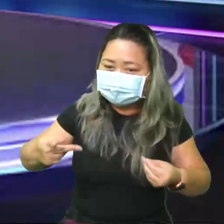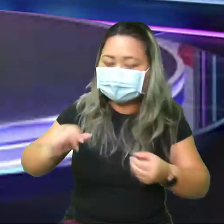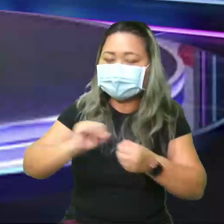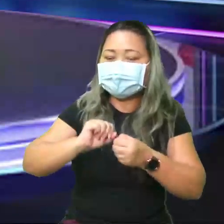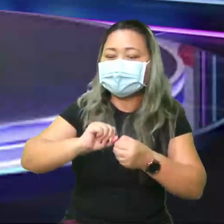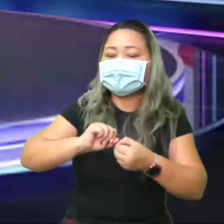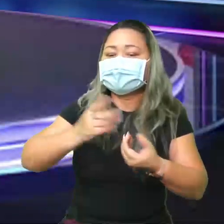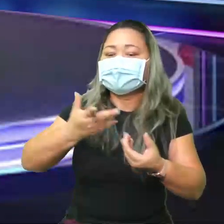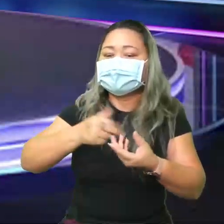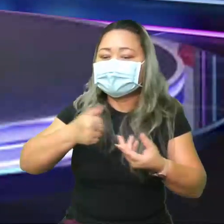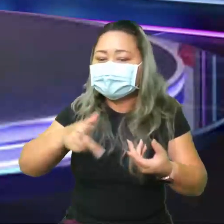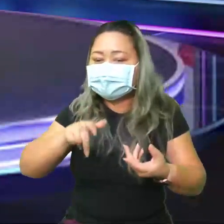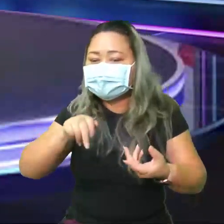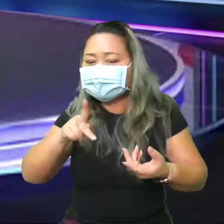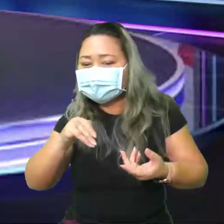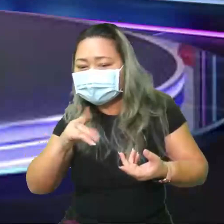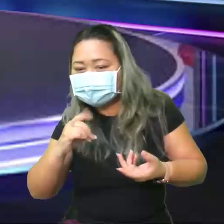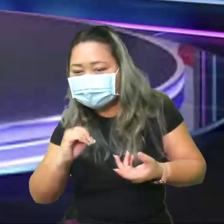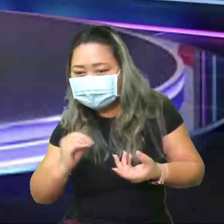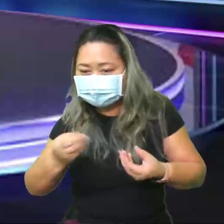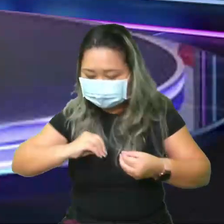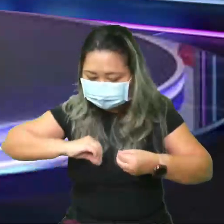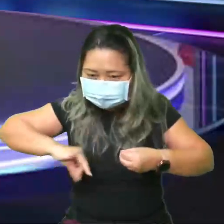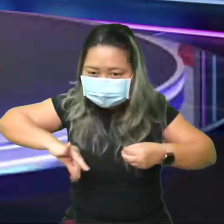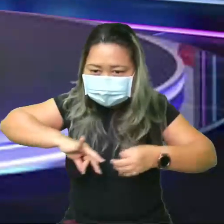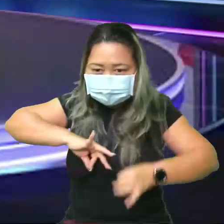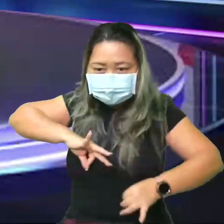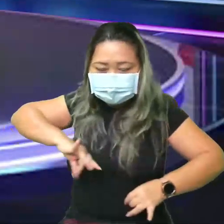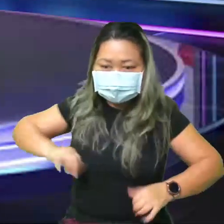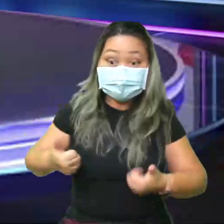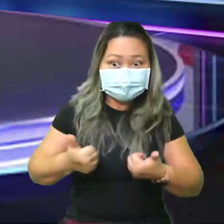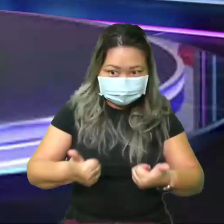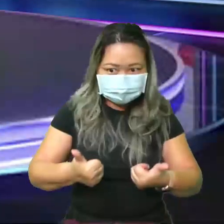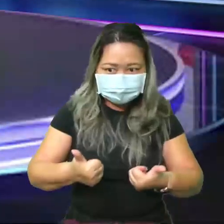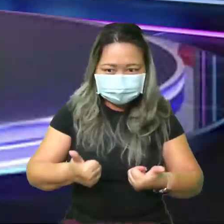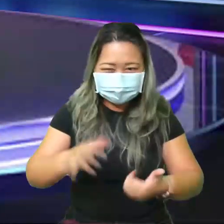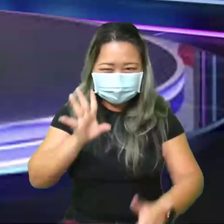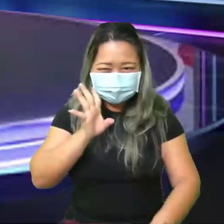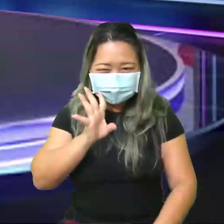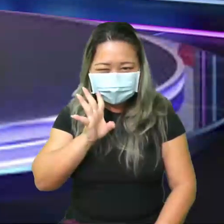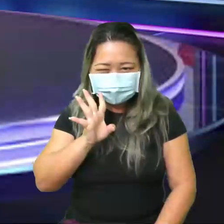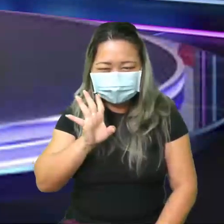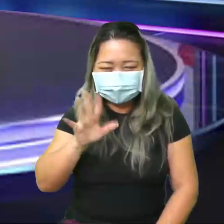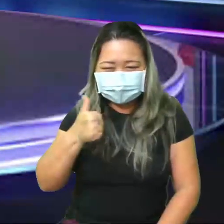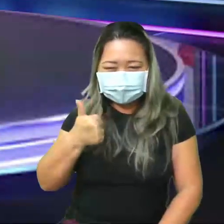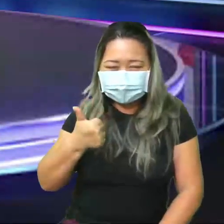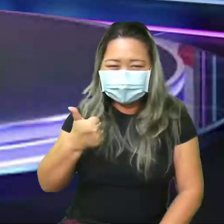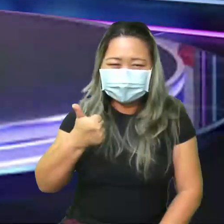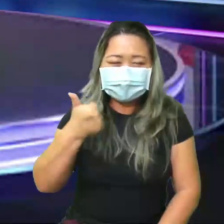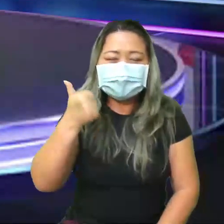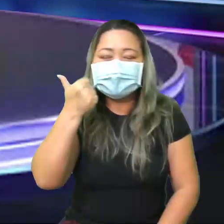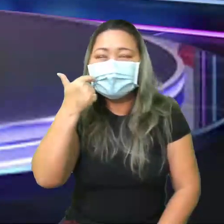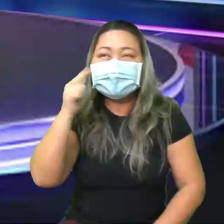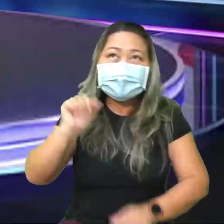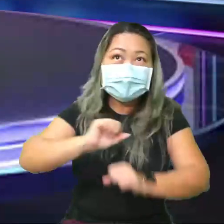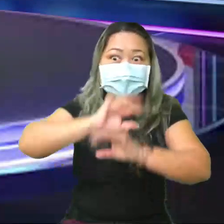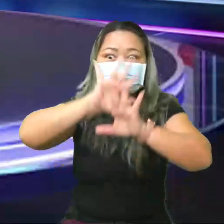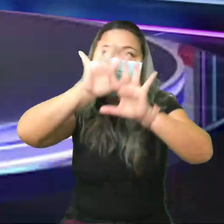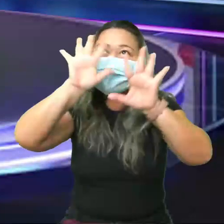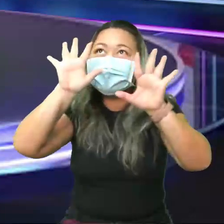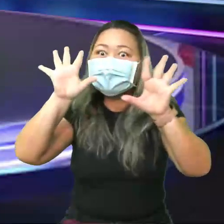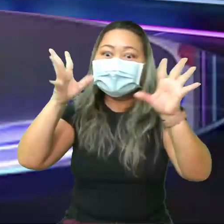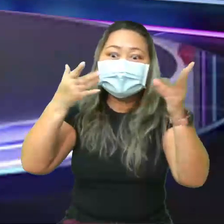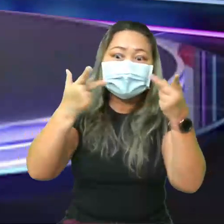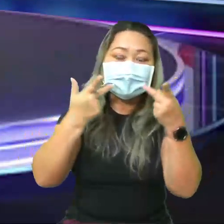que vão ser digeridos dentro do nosso sistema digestório. E essa digestão,